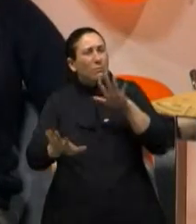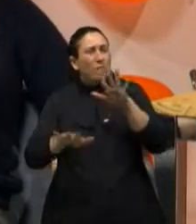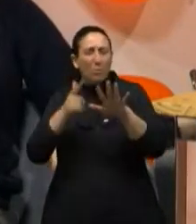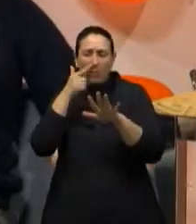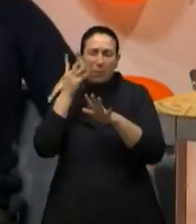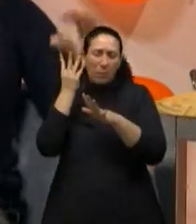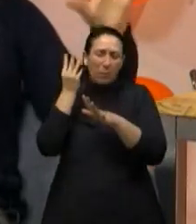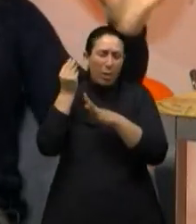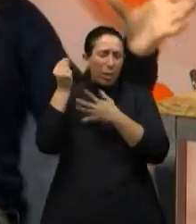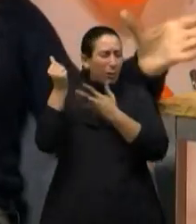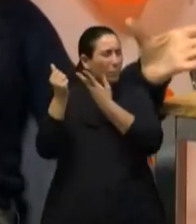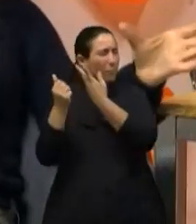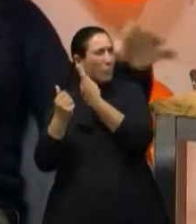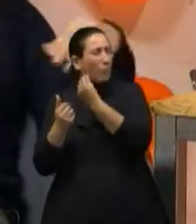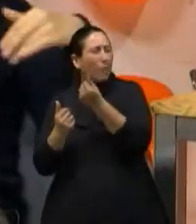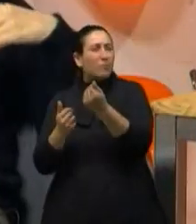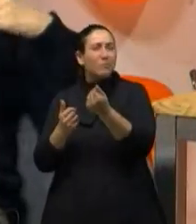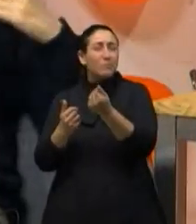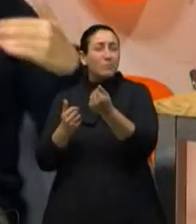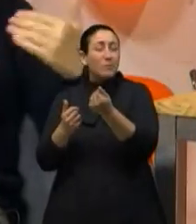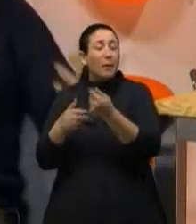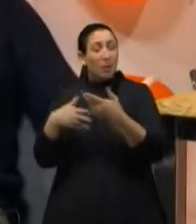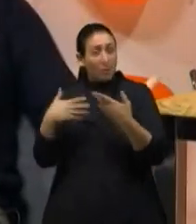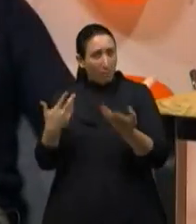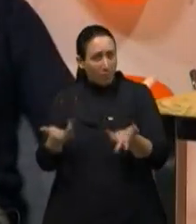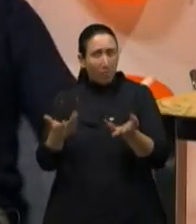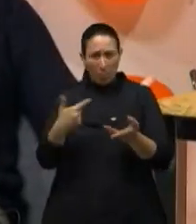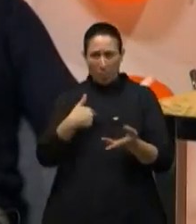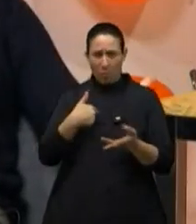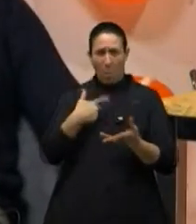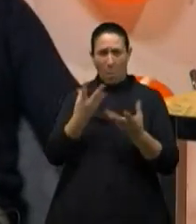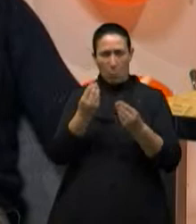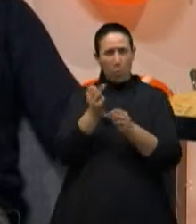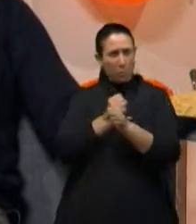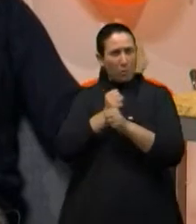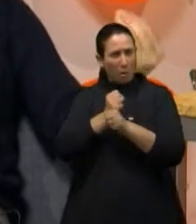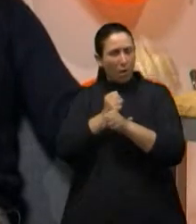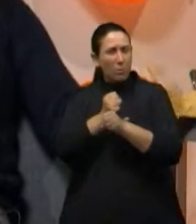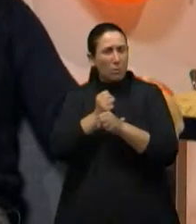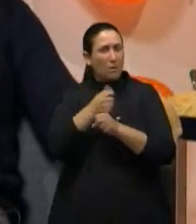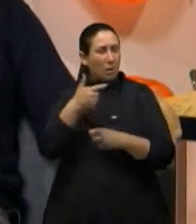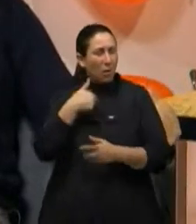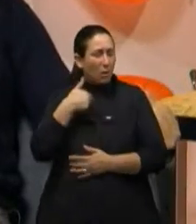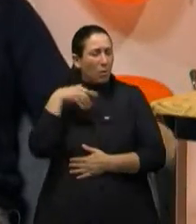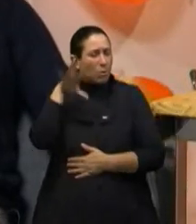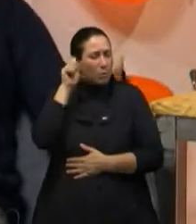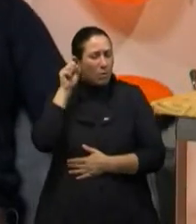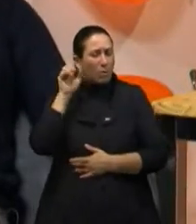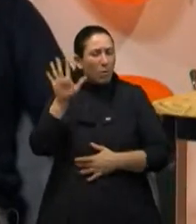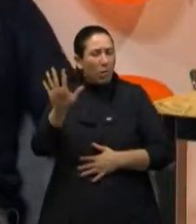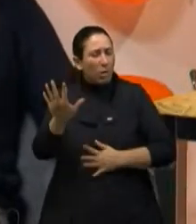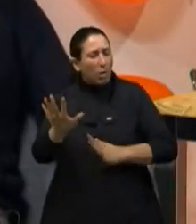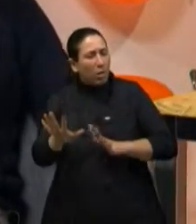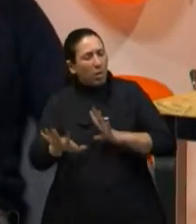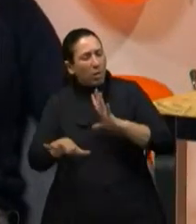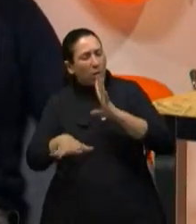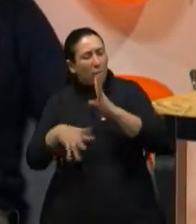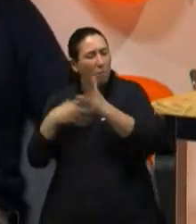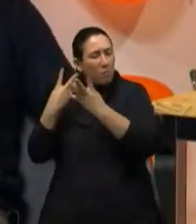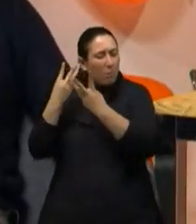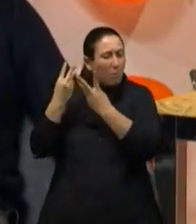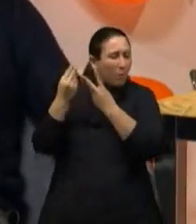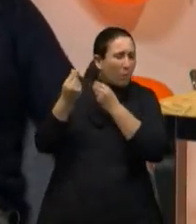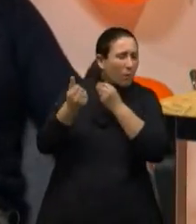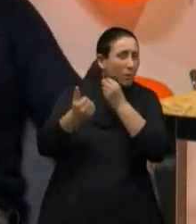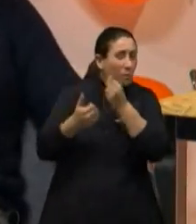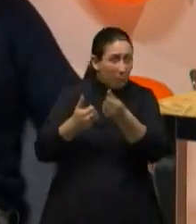apagando então quando eu fico muitos anos escutando assim o que que vai acontecer quando eu ponho o som